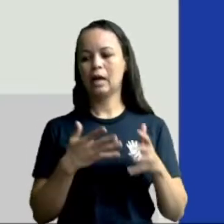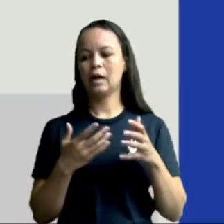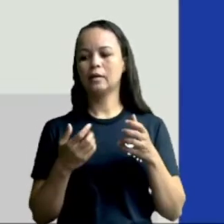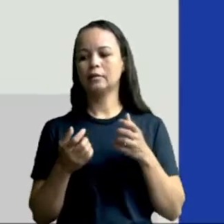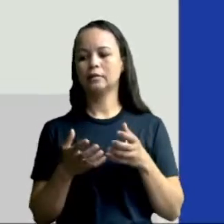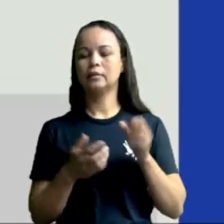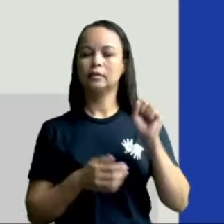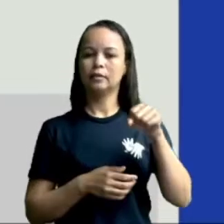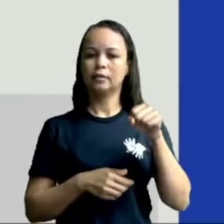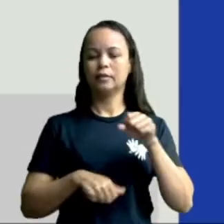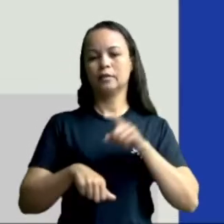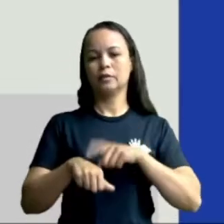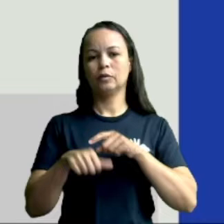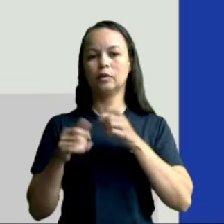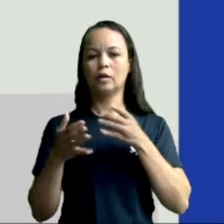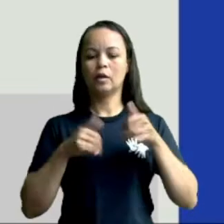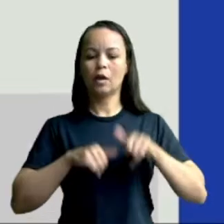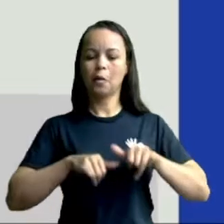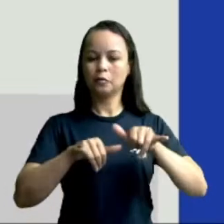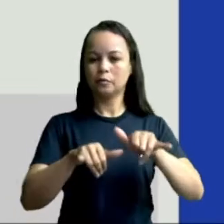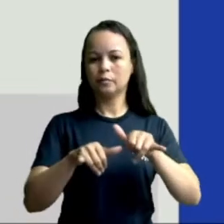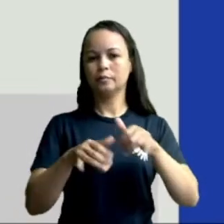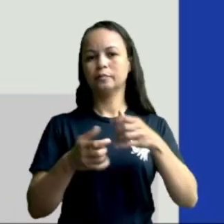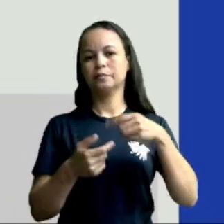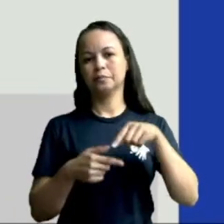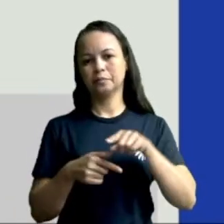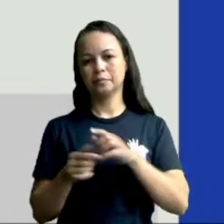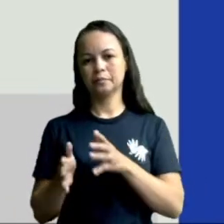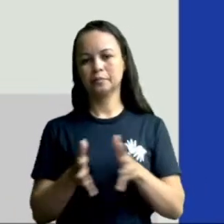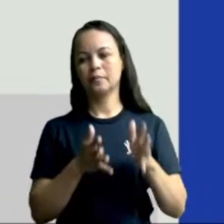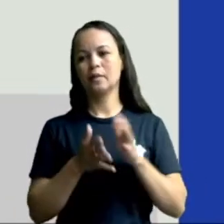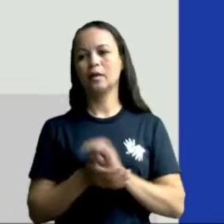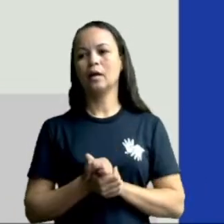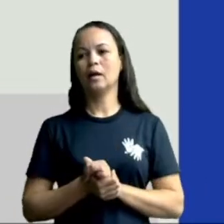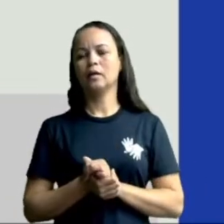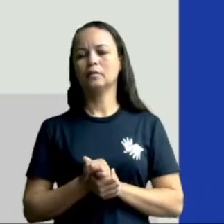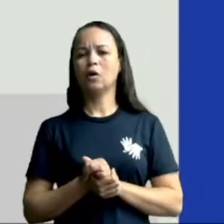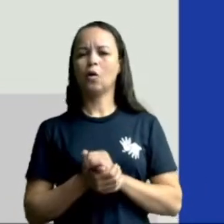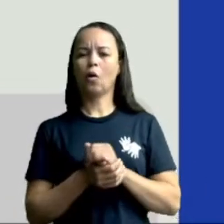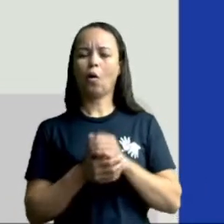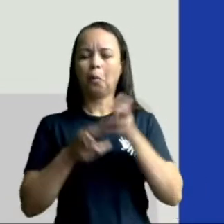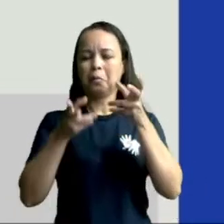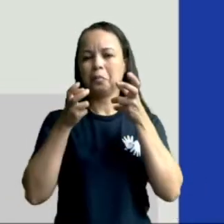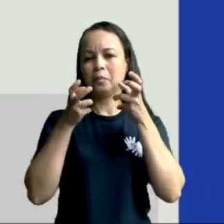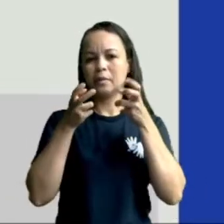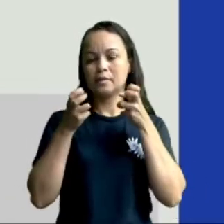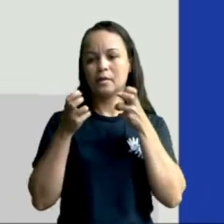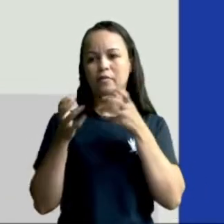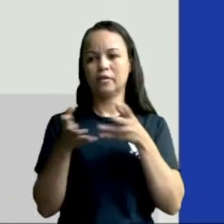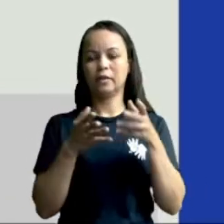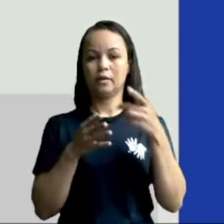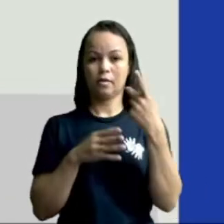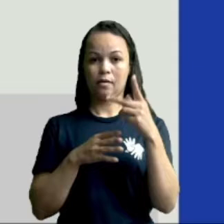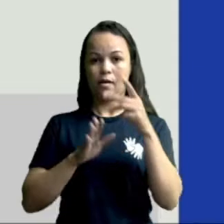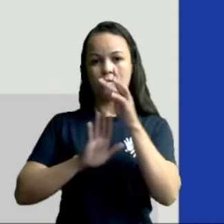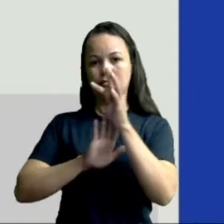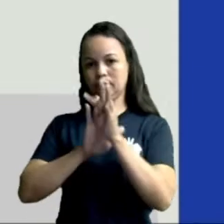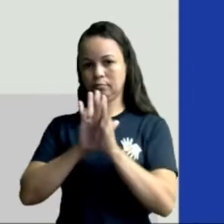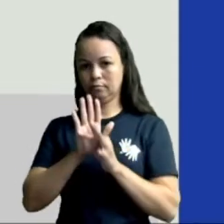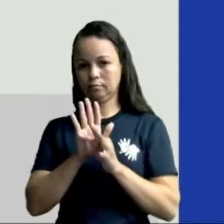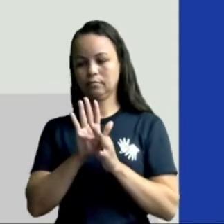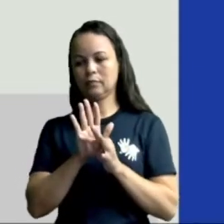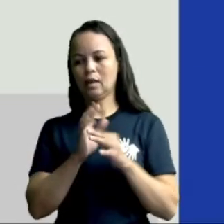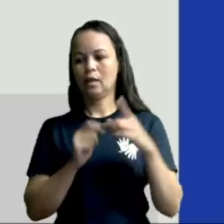ahora mismo voy al supermercado. Nos vemos luego. Então, vocês podem observar que aí no texto a gente